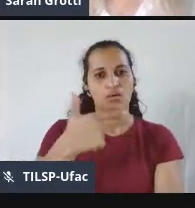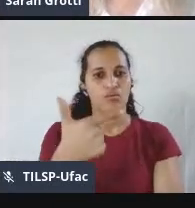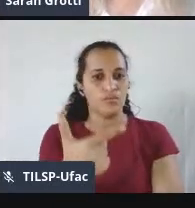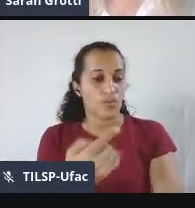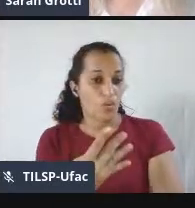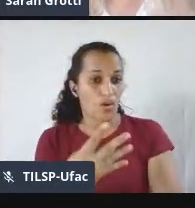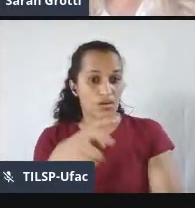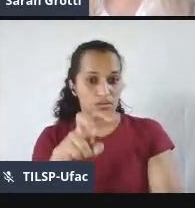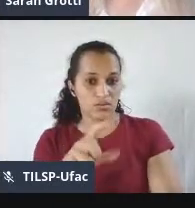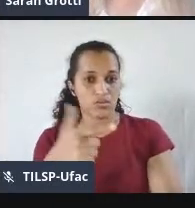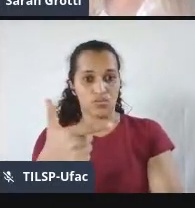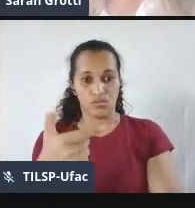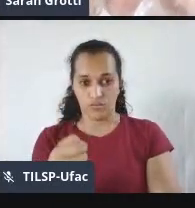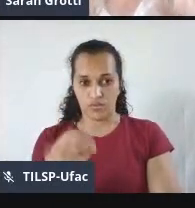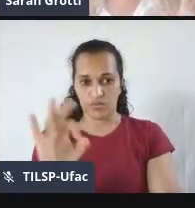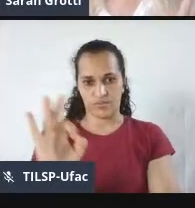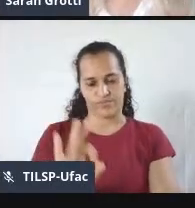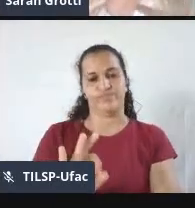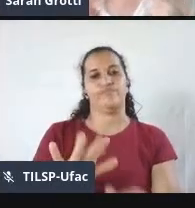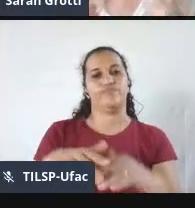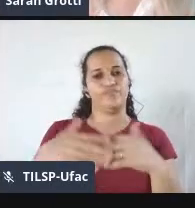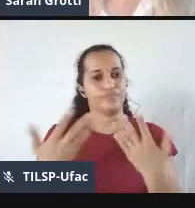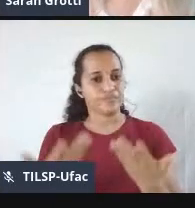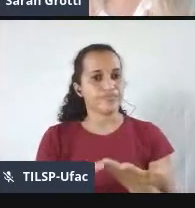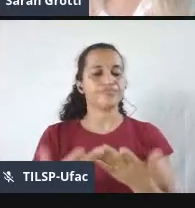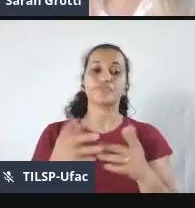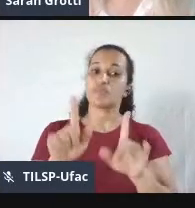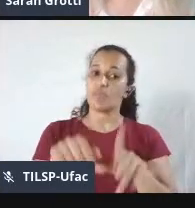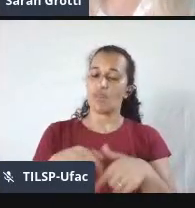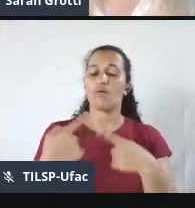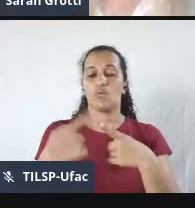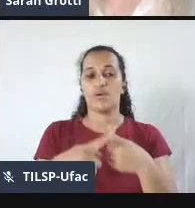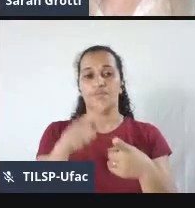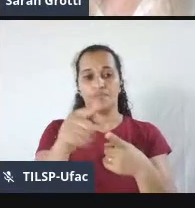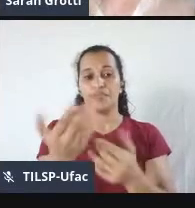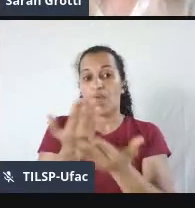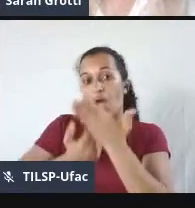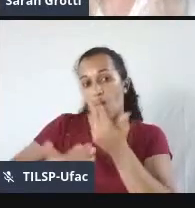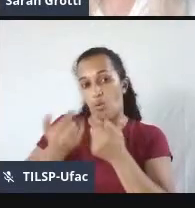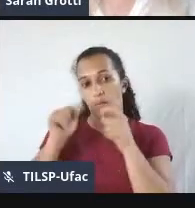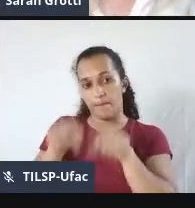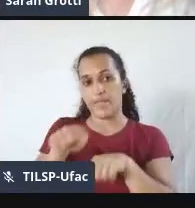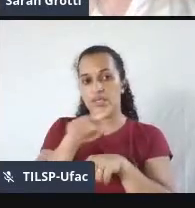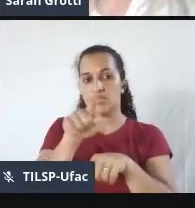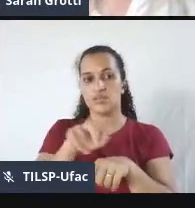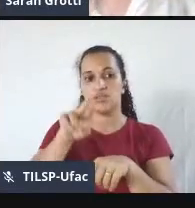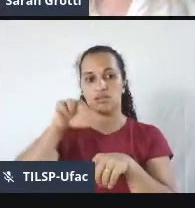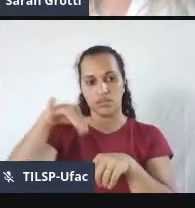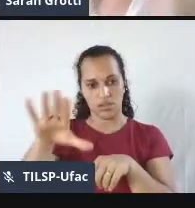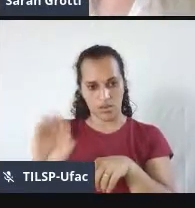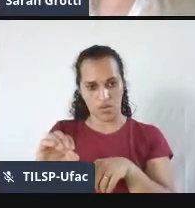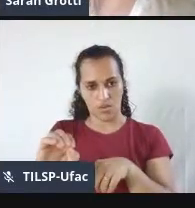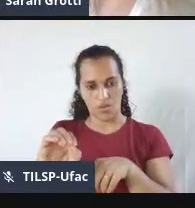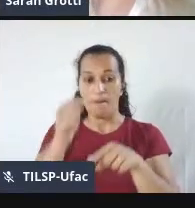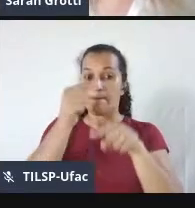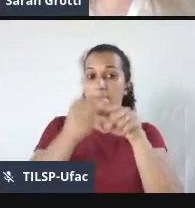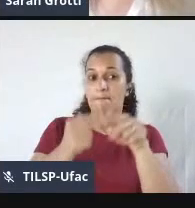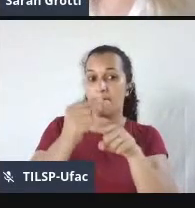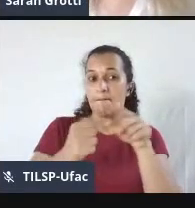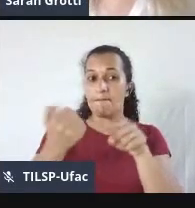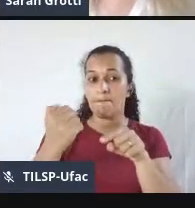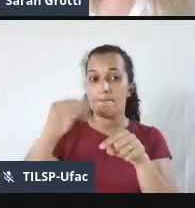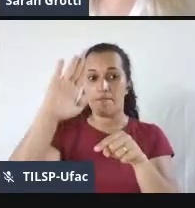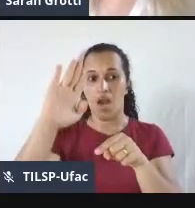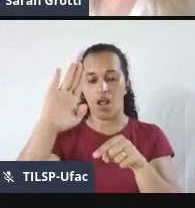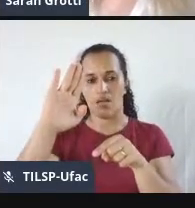20%. Ou seja, a ingestão de zinco deve ser 50%, metade a mais do que